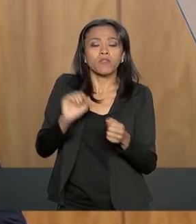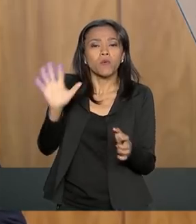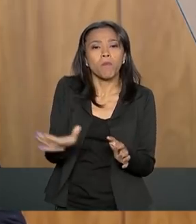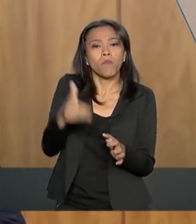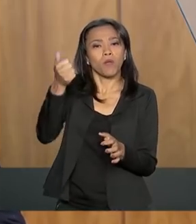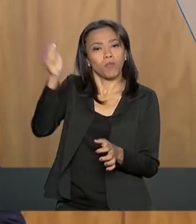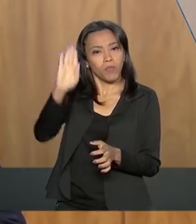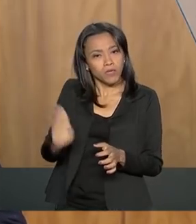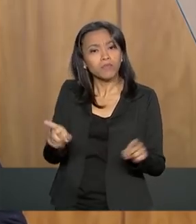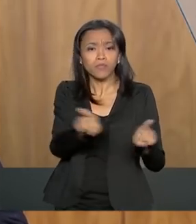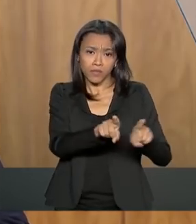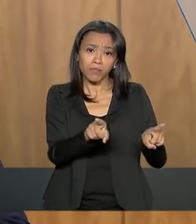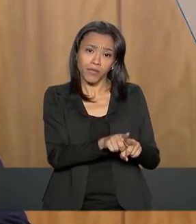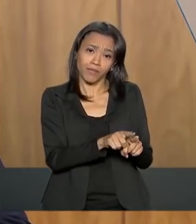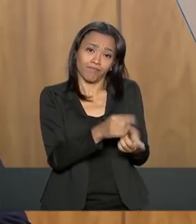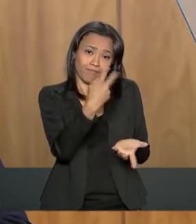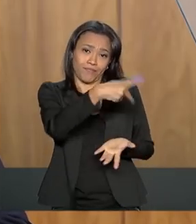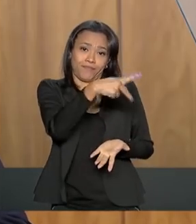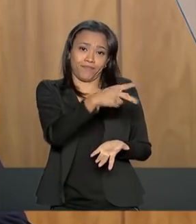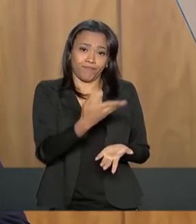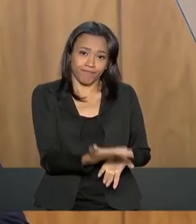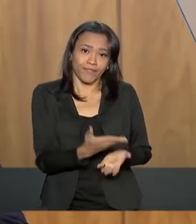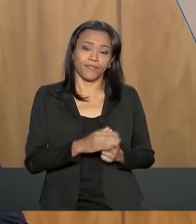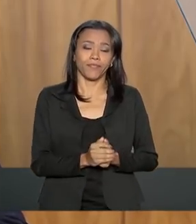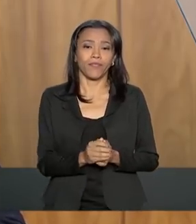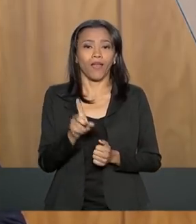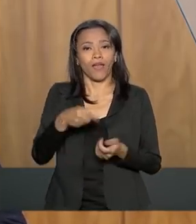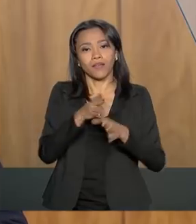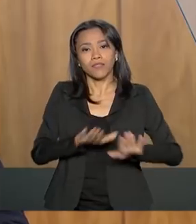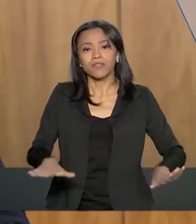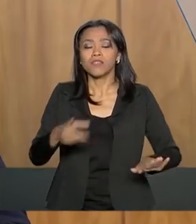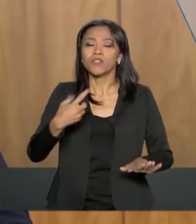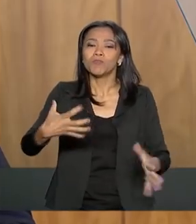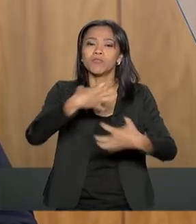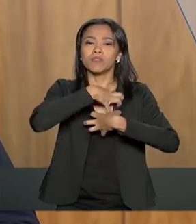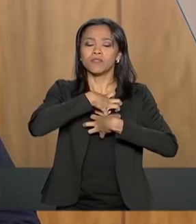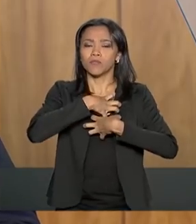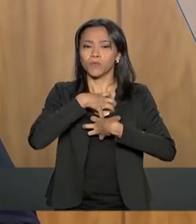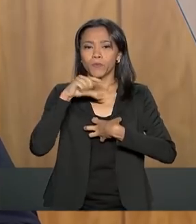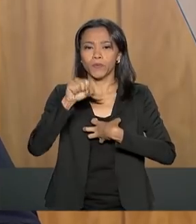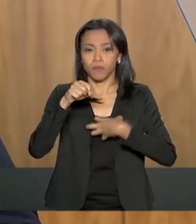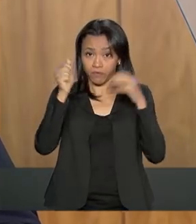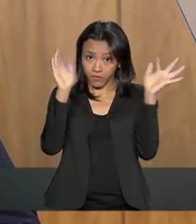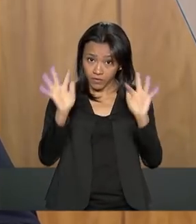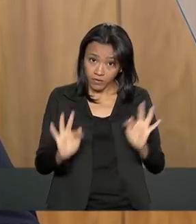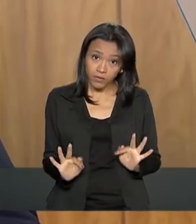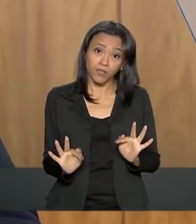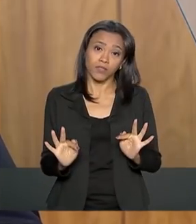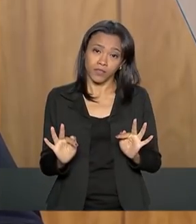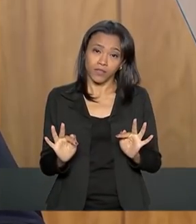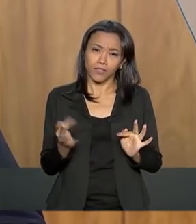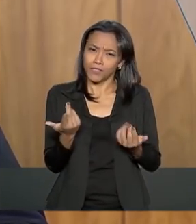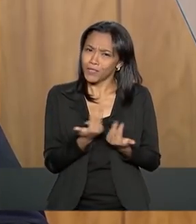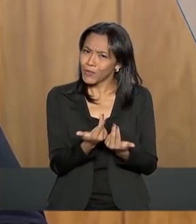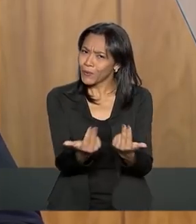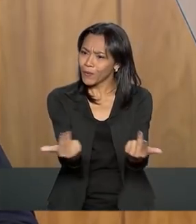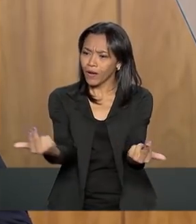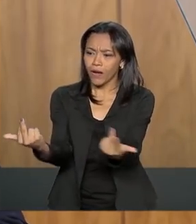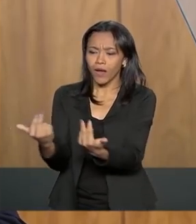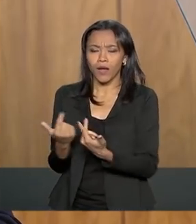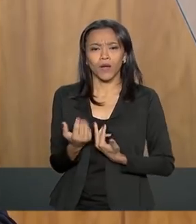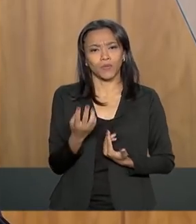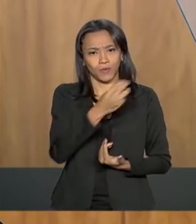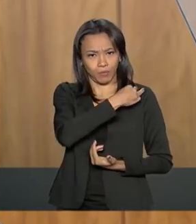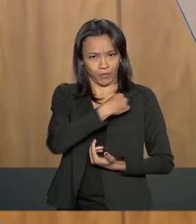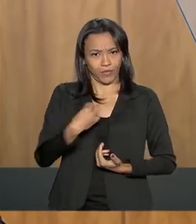e o Paraguai. Então, é dessa forma que eu estou muito feliz, juntamente com os meus ministros,